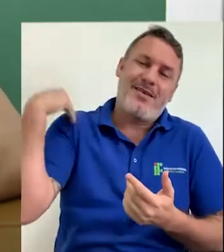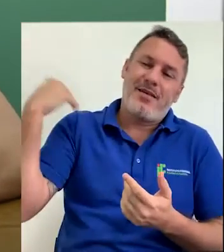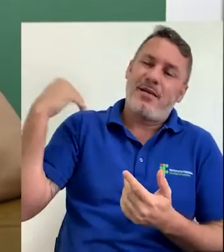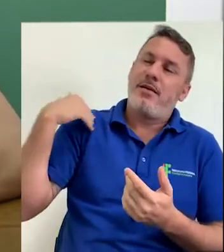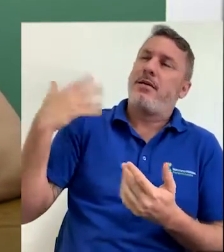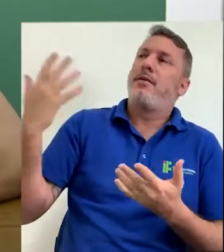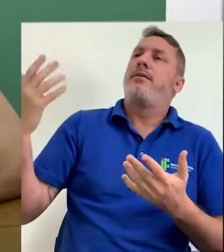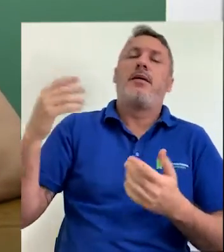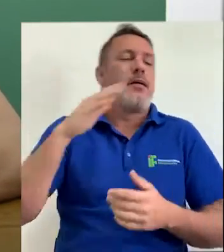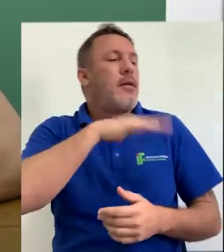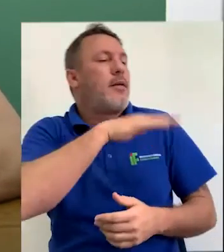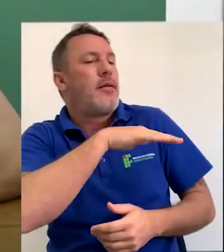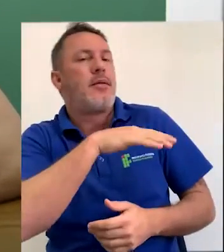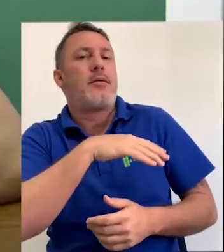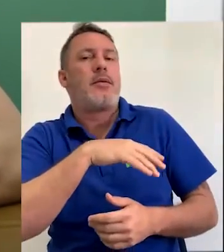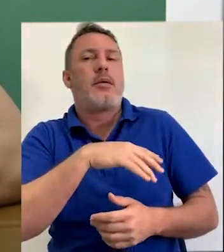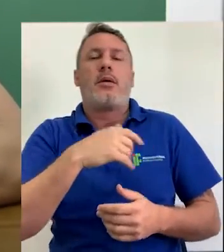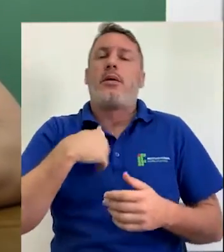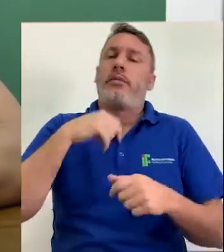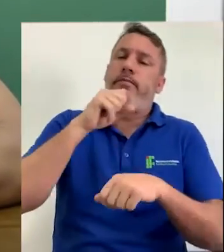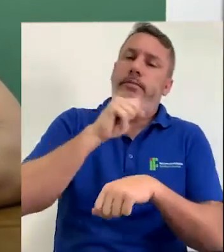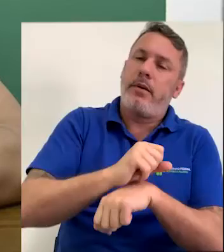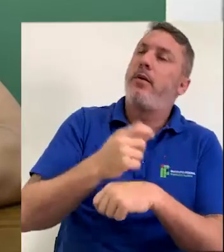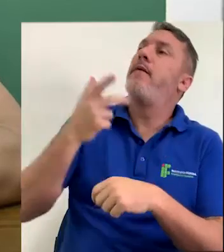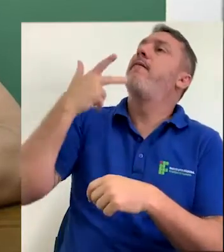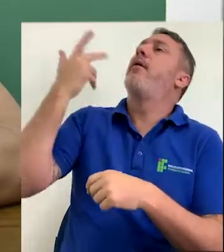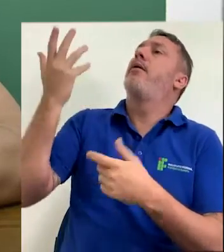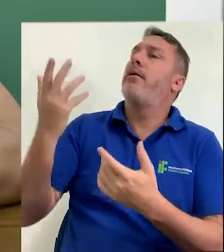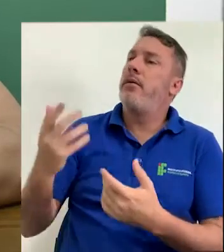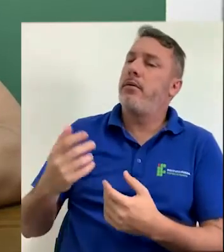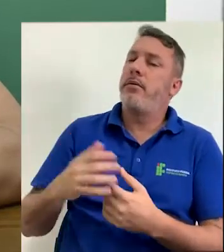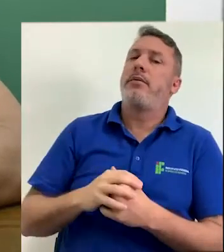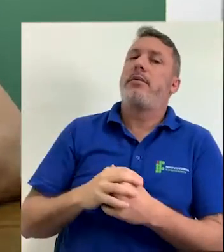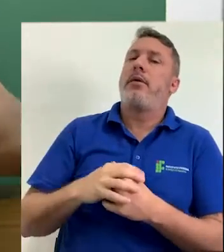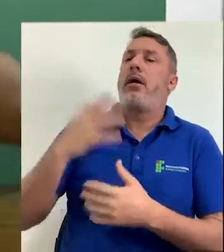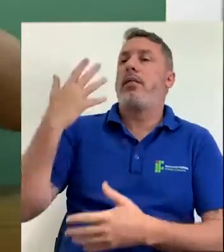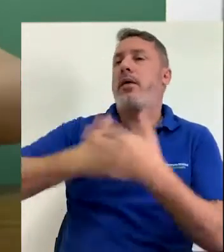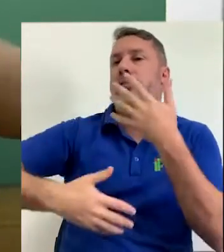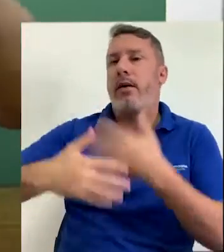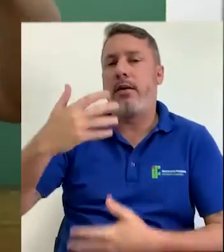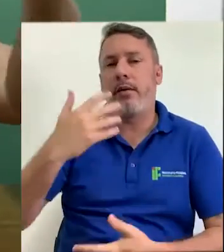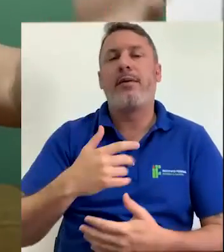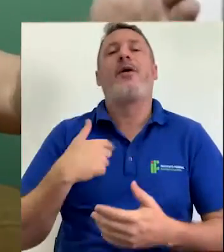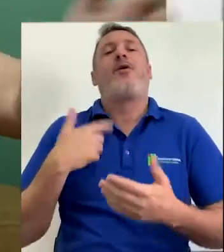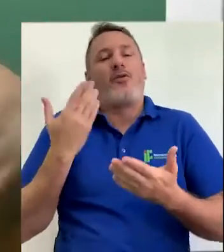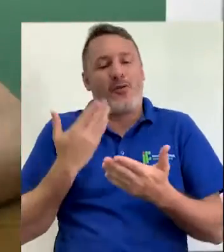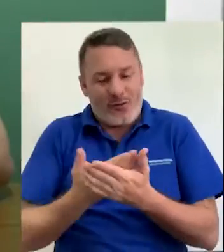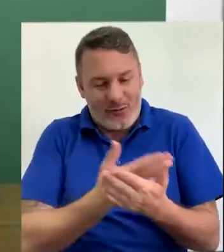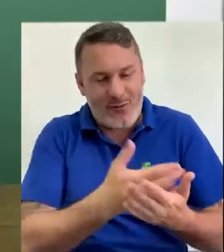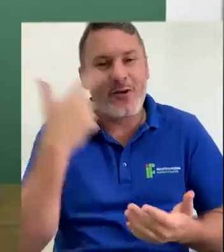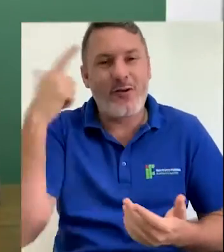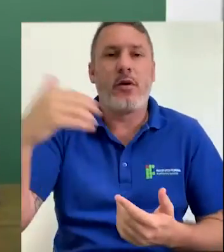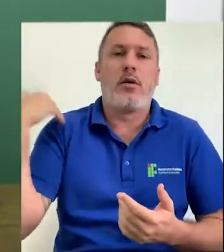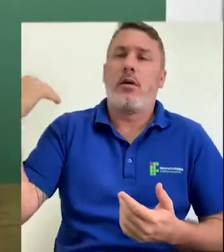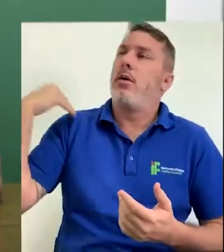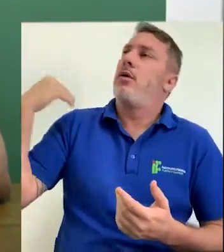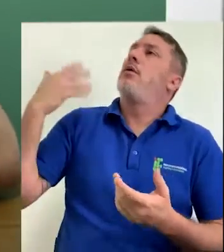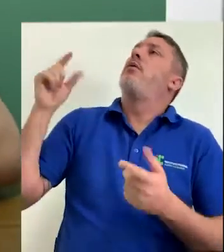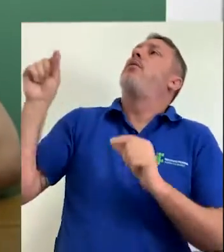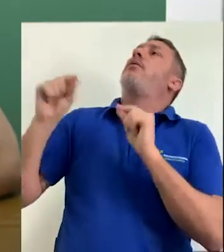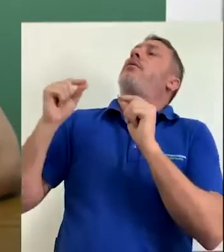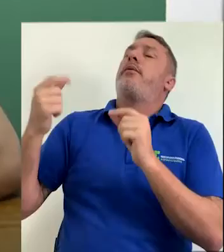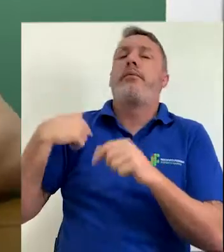Bruno, eu paro e dou uma atenção. Você vai e começa a estudar, alguém vai e te